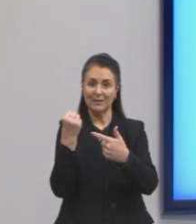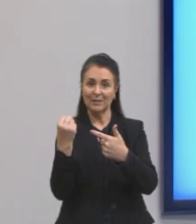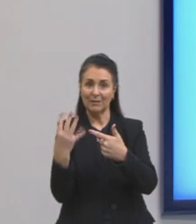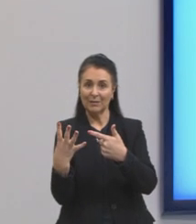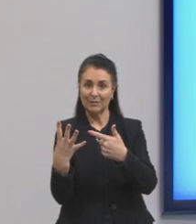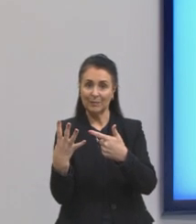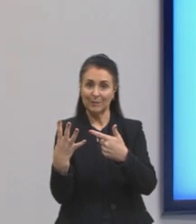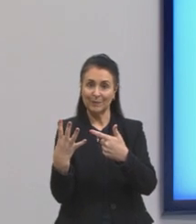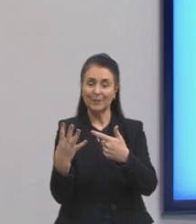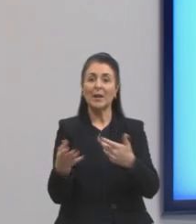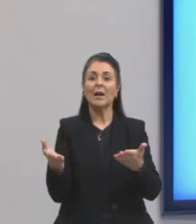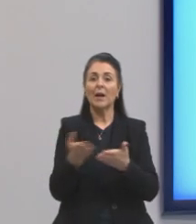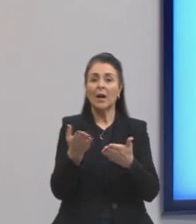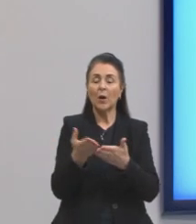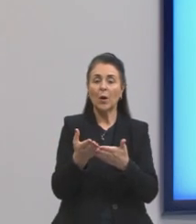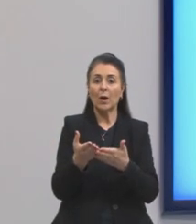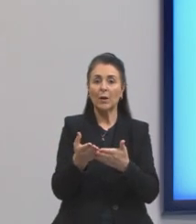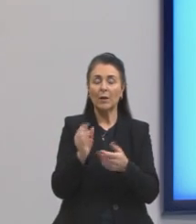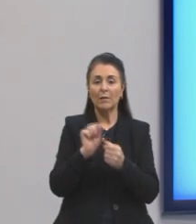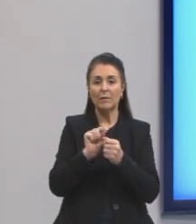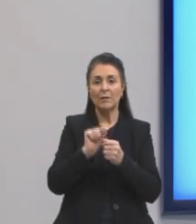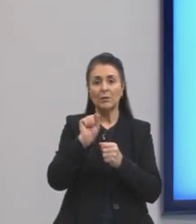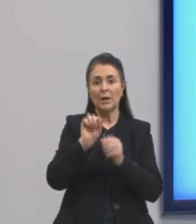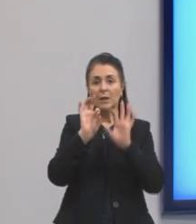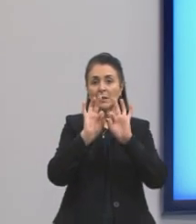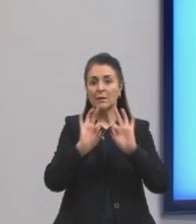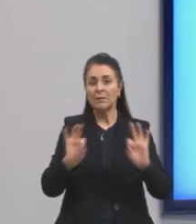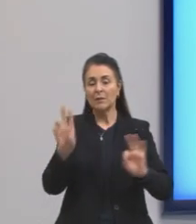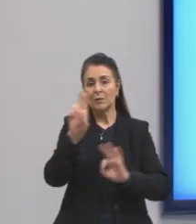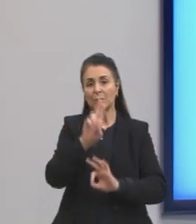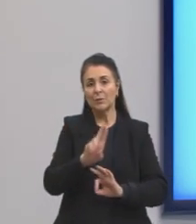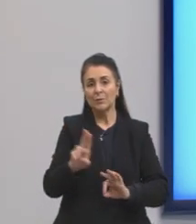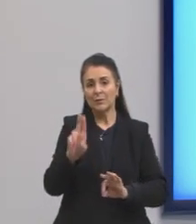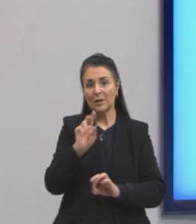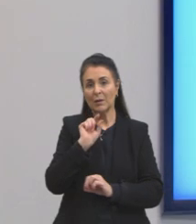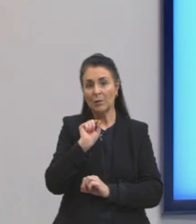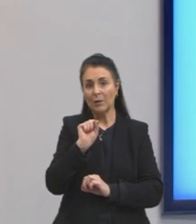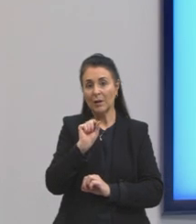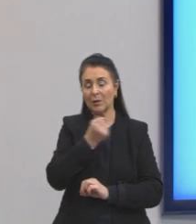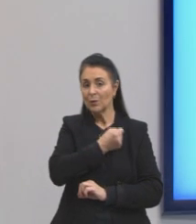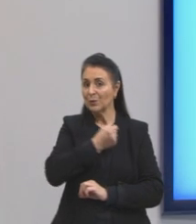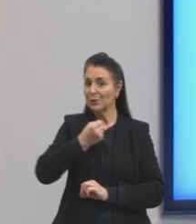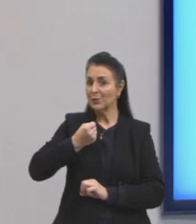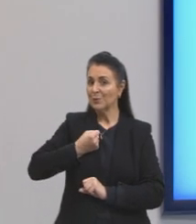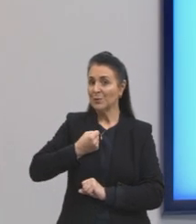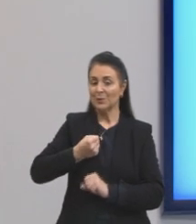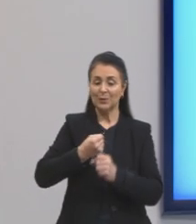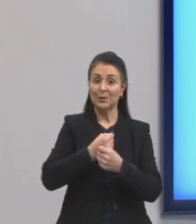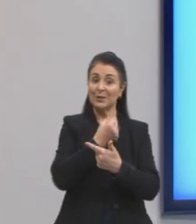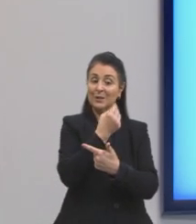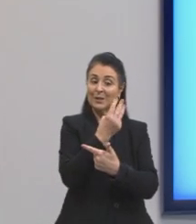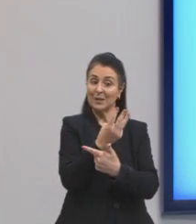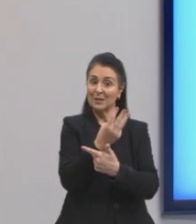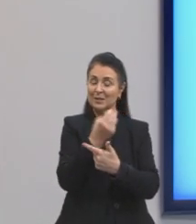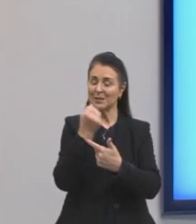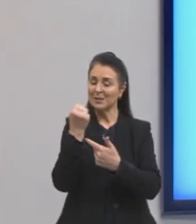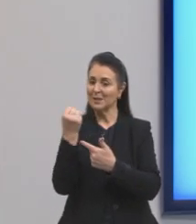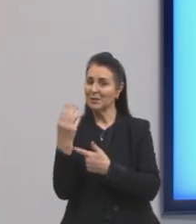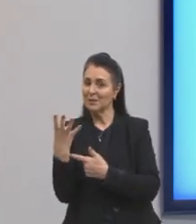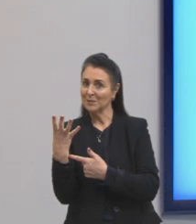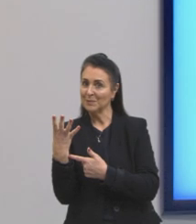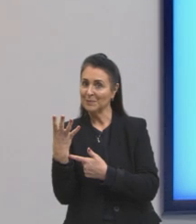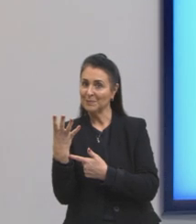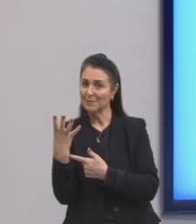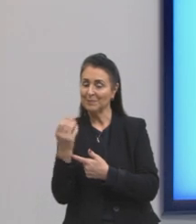precisa colocar é claro a gente vai simplificar e simplificar utilizando somente os números os números 3 e 4 respectivamente